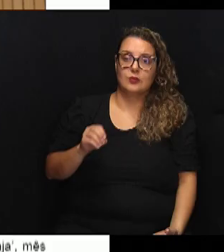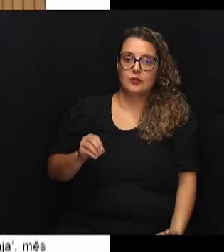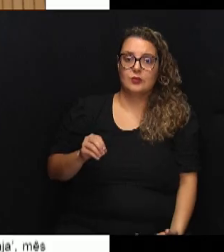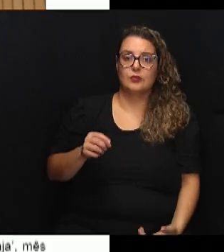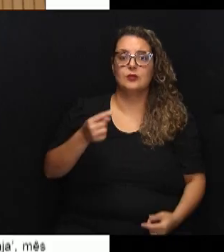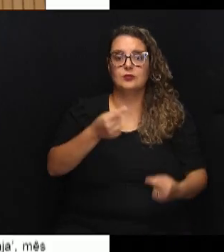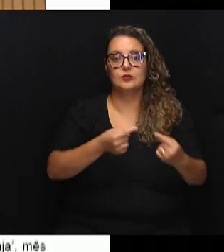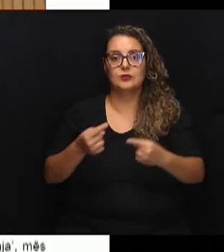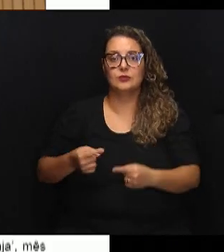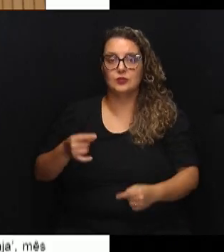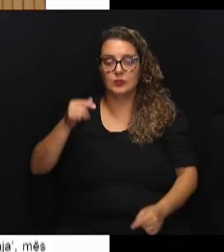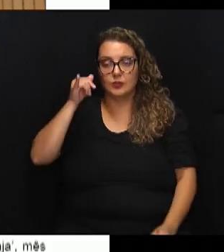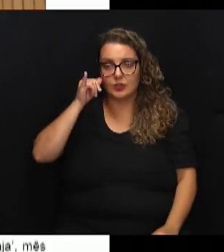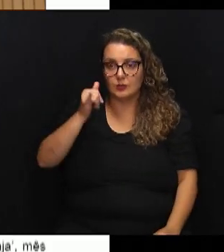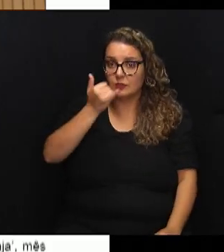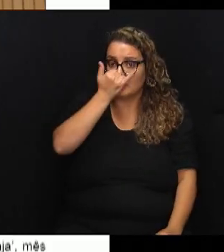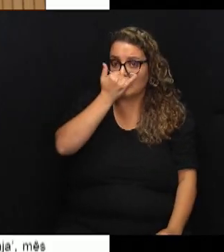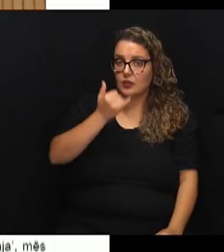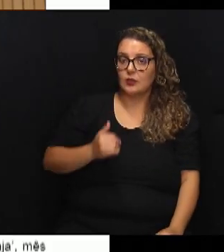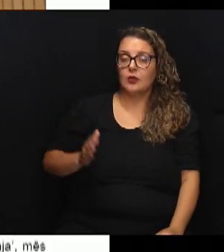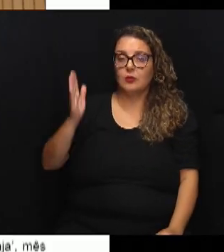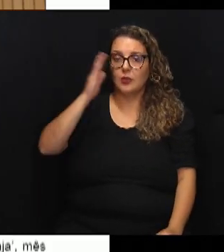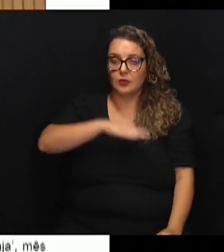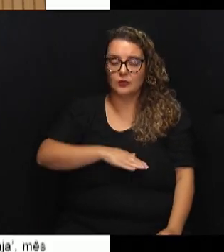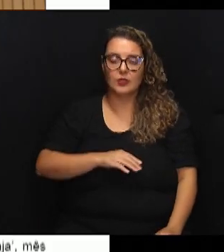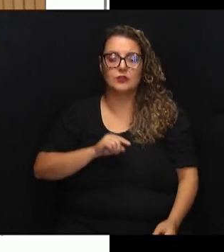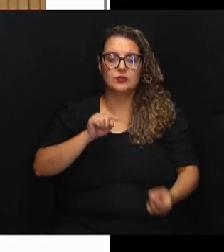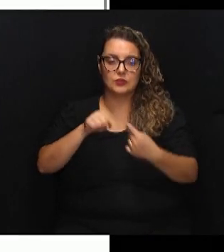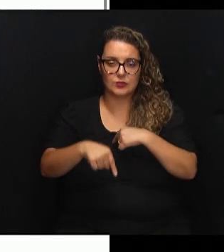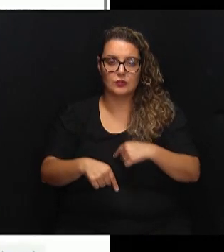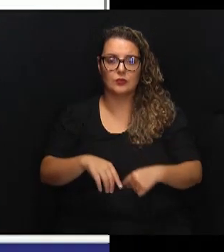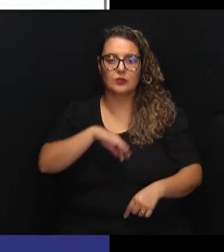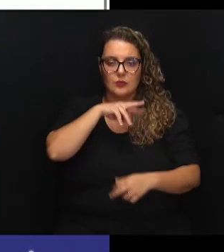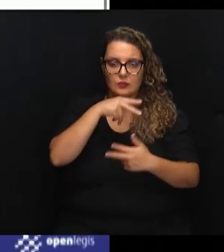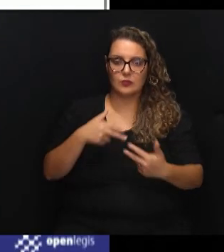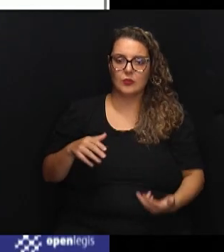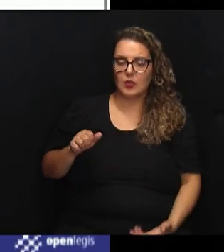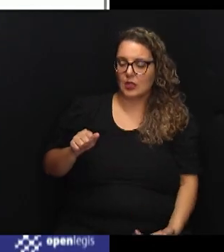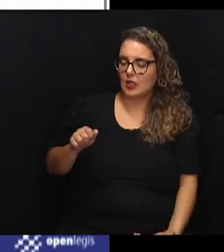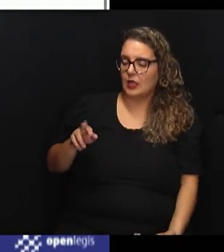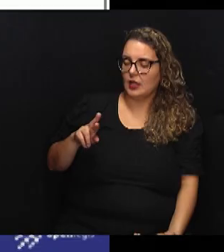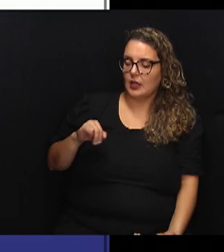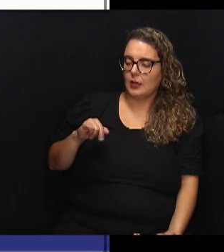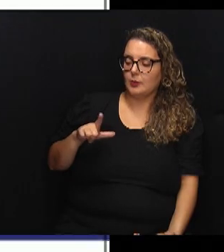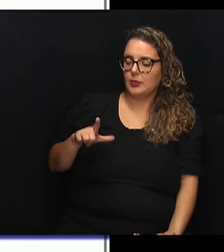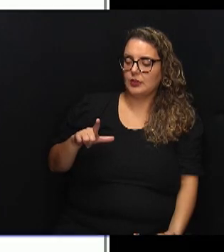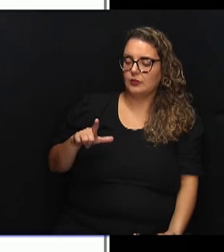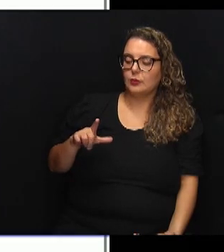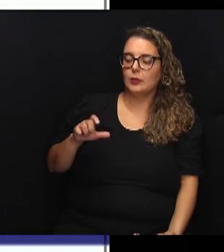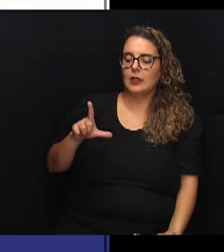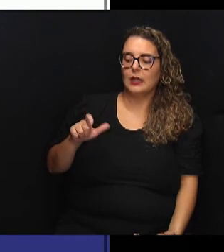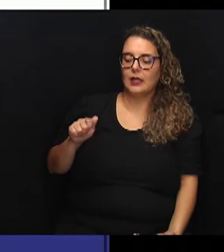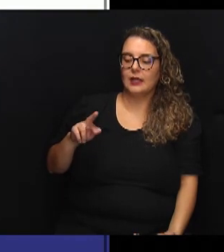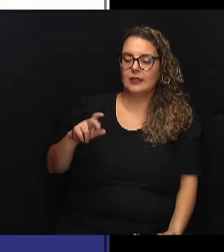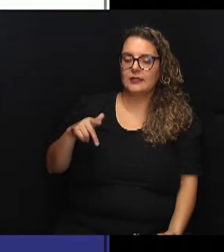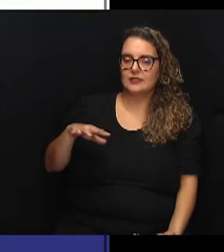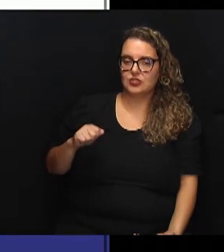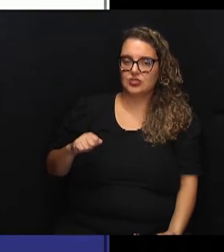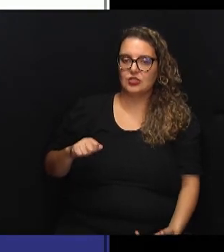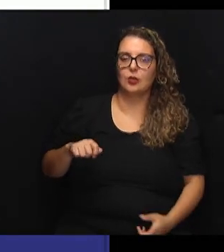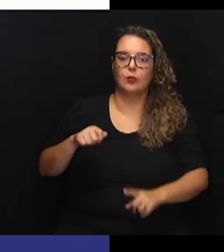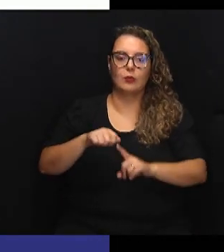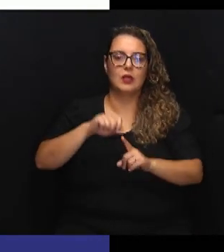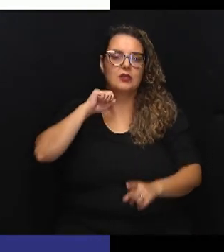discute a prevenção da crueldade contra os animais, o chamado Abril Laranja. Então nós temos aqui